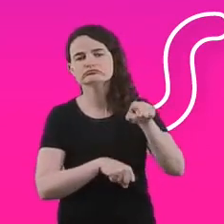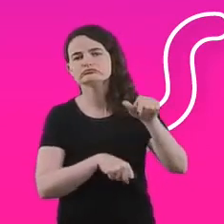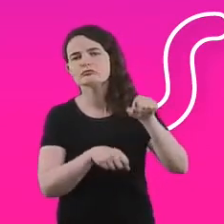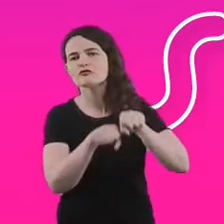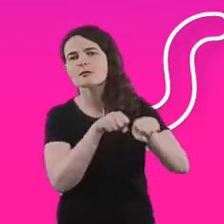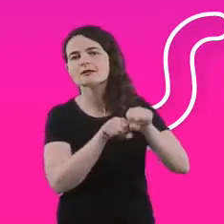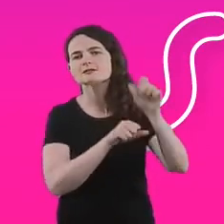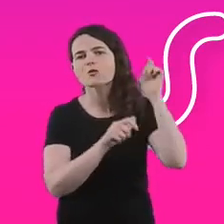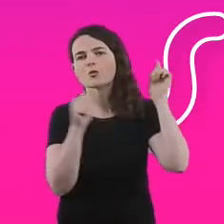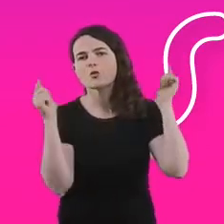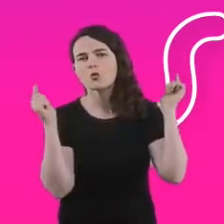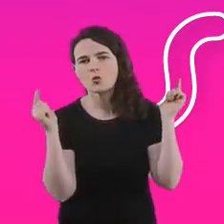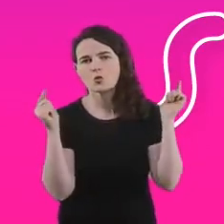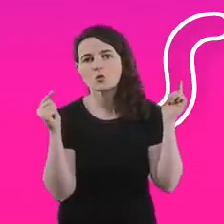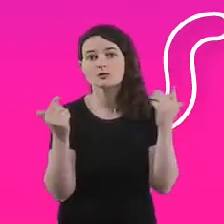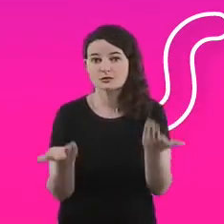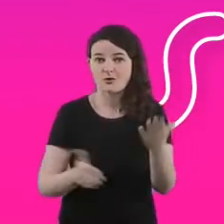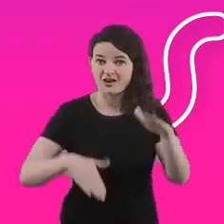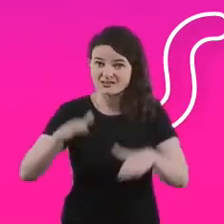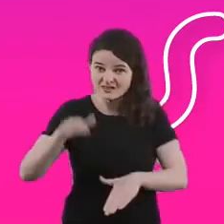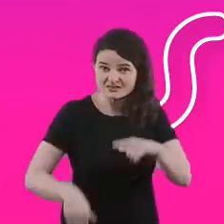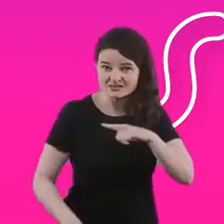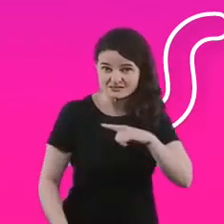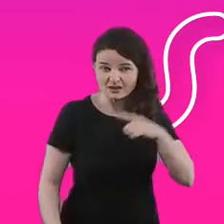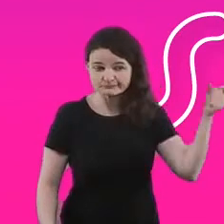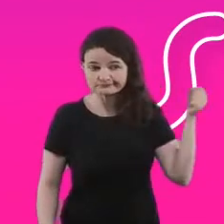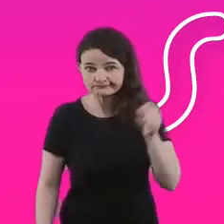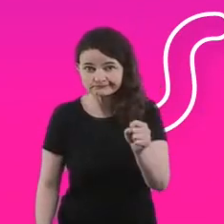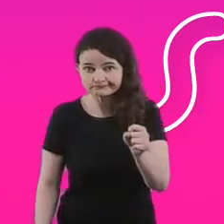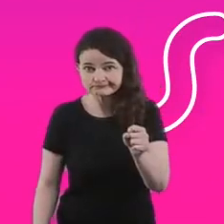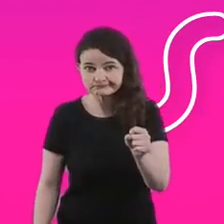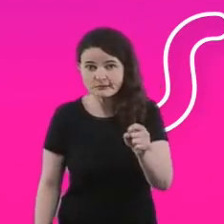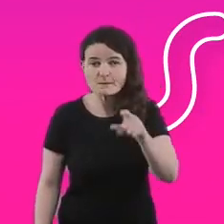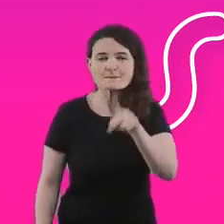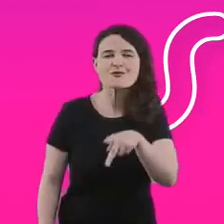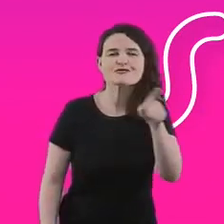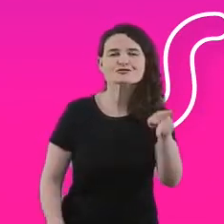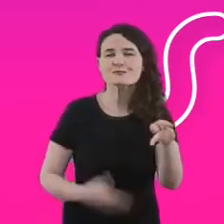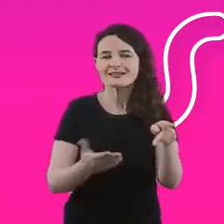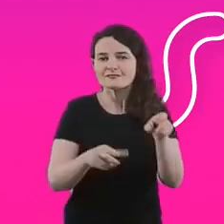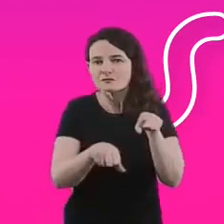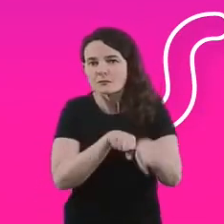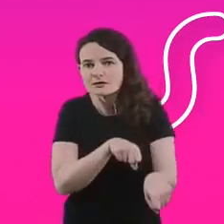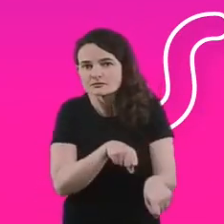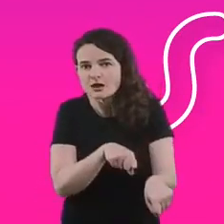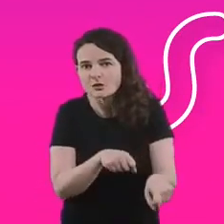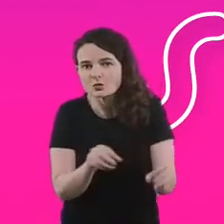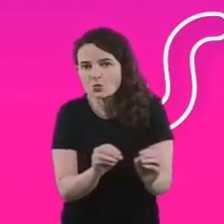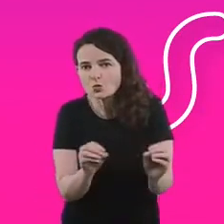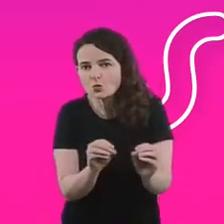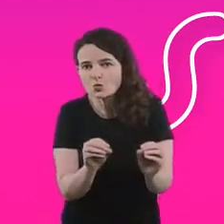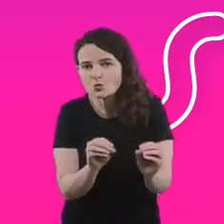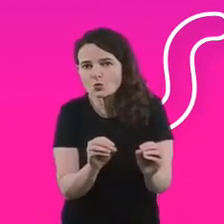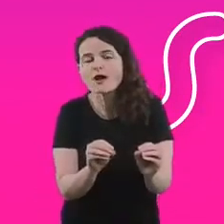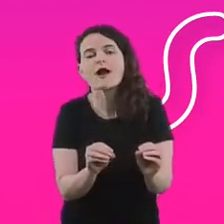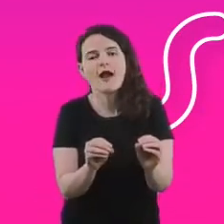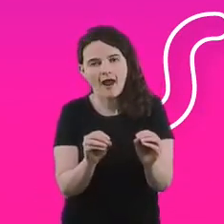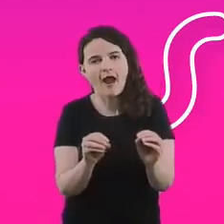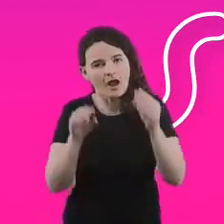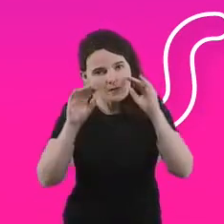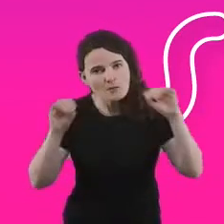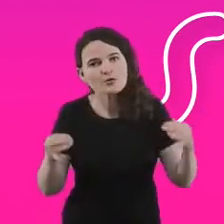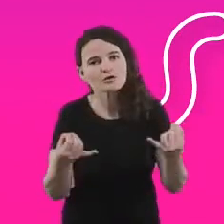Brasil que muitas vezes ministram a disciplina, mas não são formados na área. Né? Então, a gente também vê isso como uma oportunidade muito grande da gente